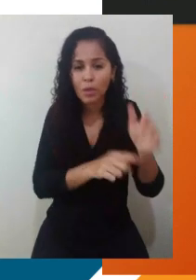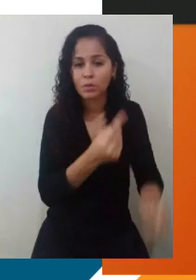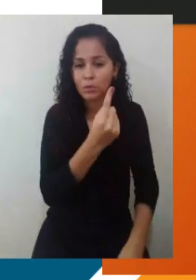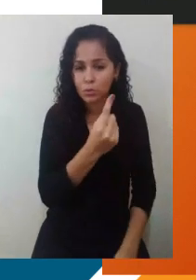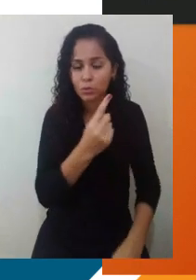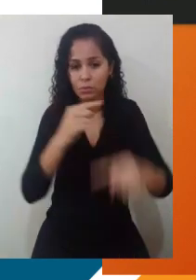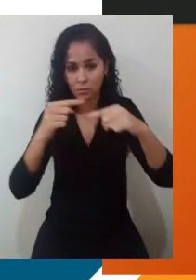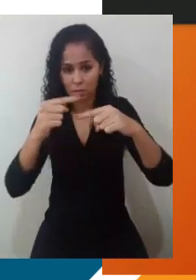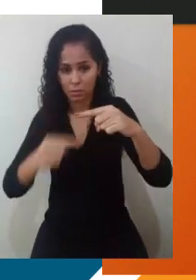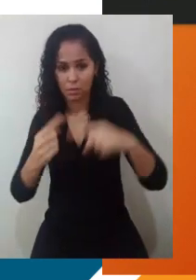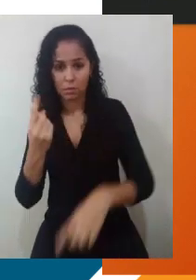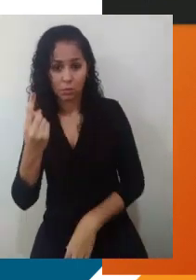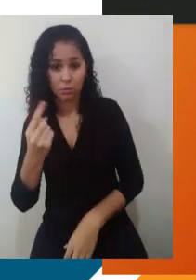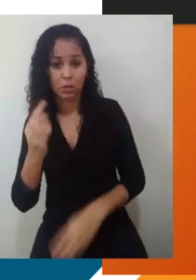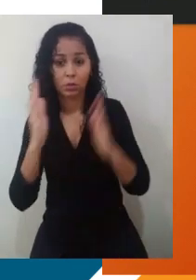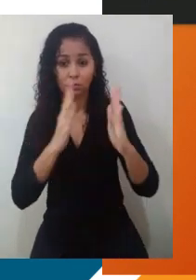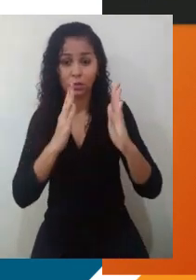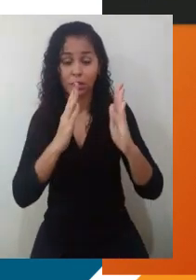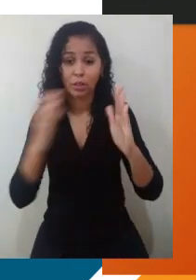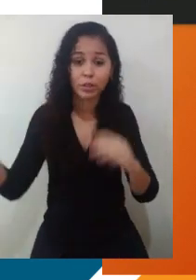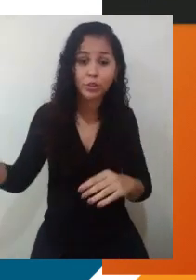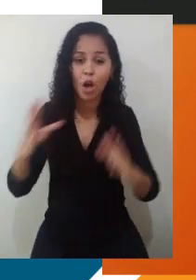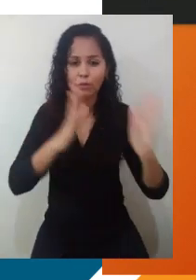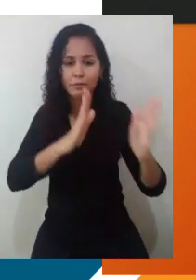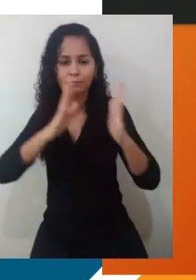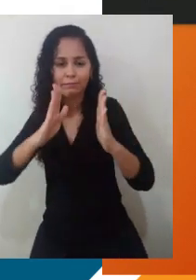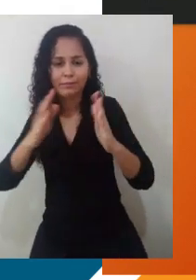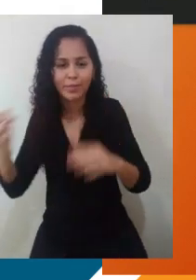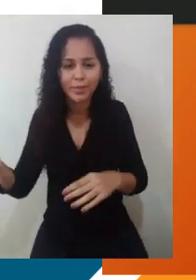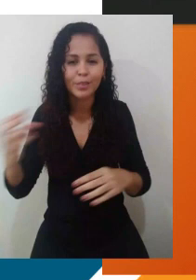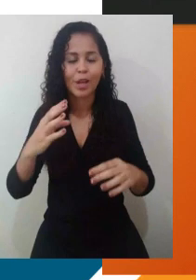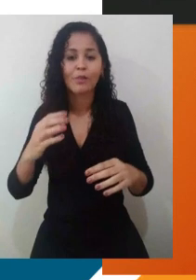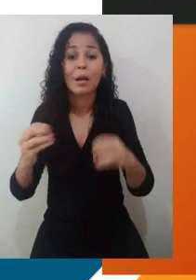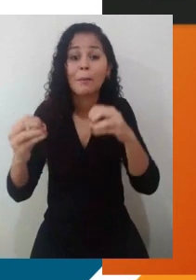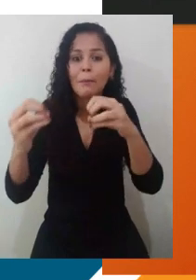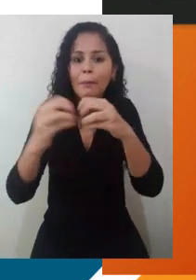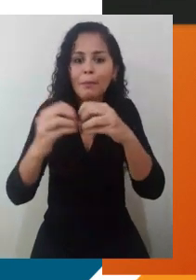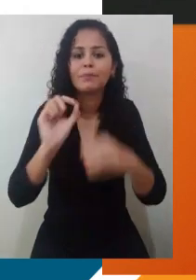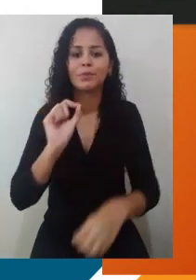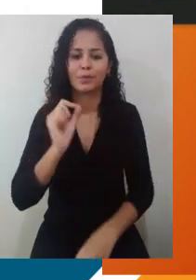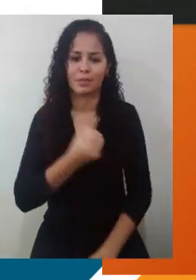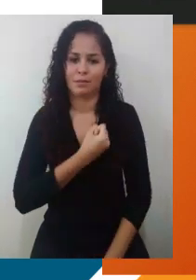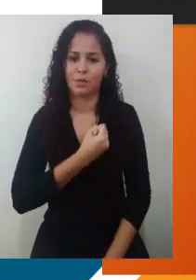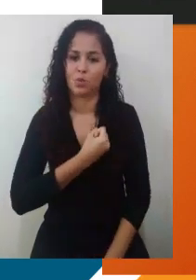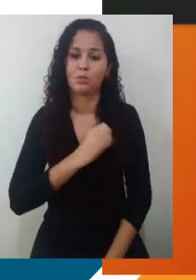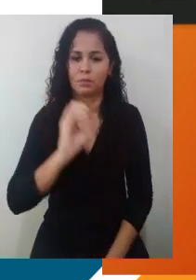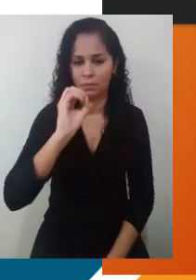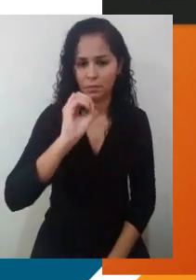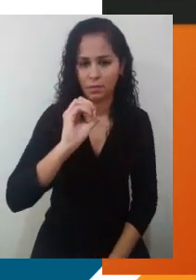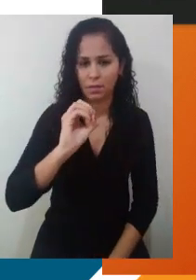cada nova parcela vai sendo cada vez mais próxima de zero. Dessa forma, nós vamos imaginar